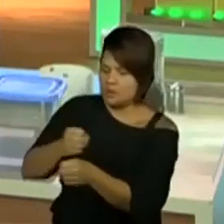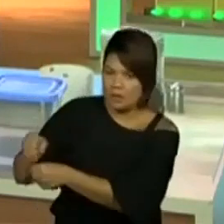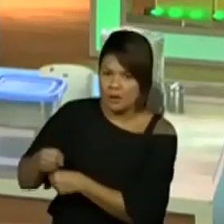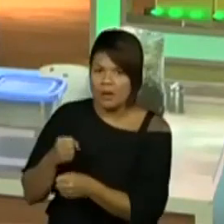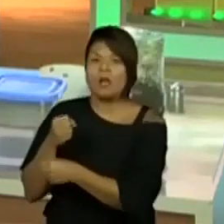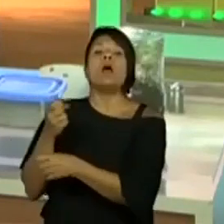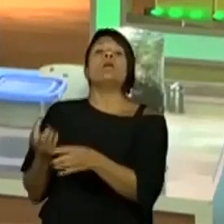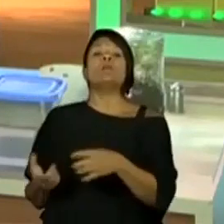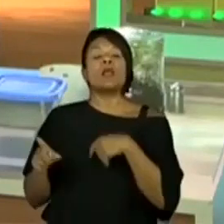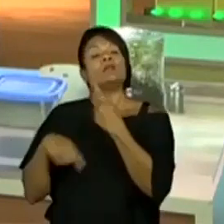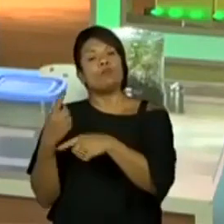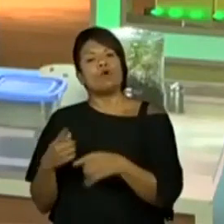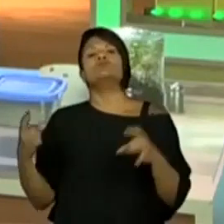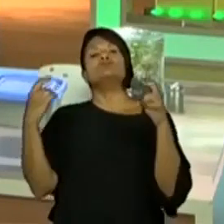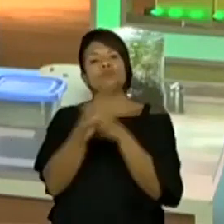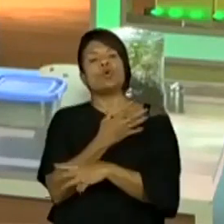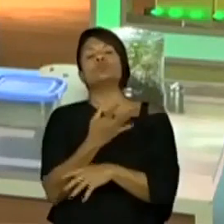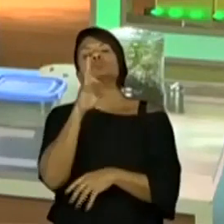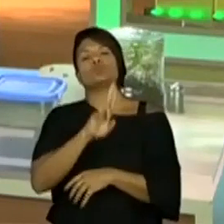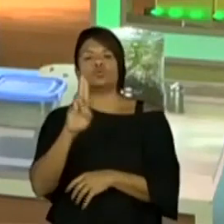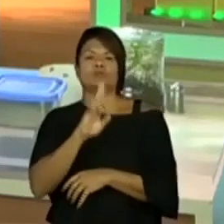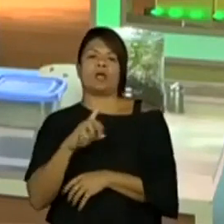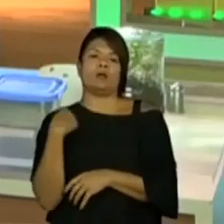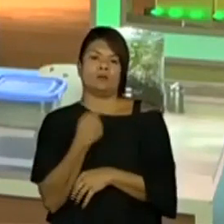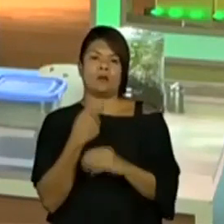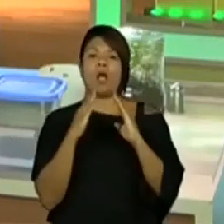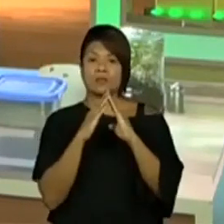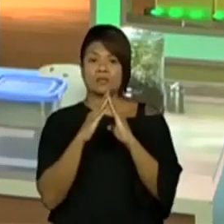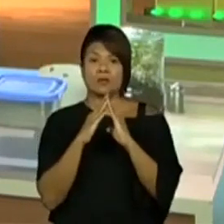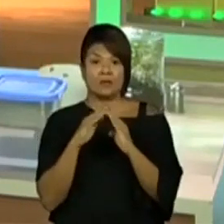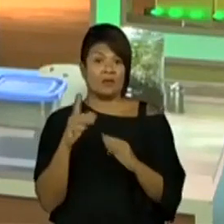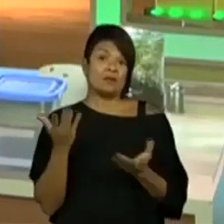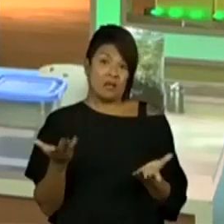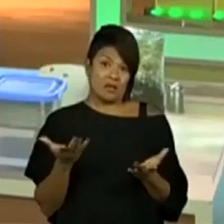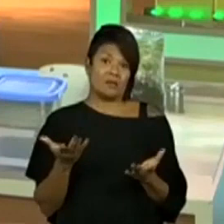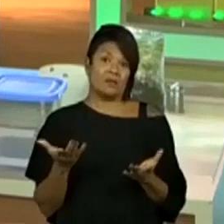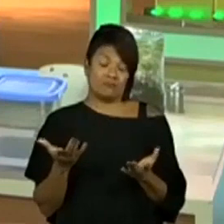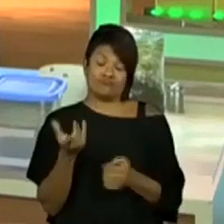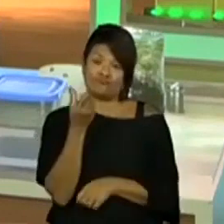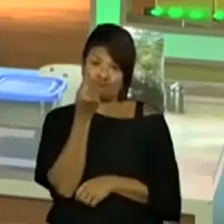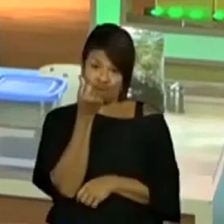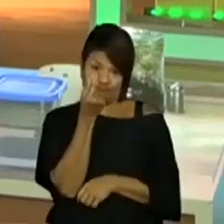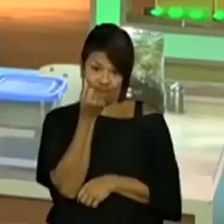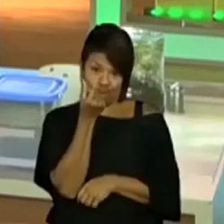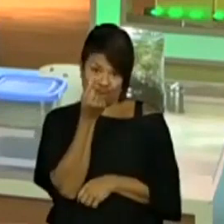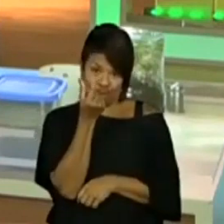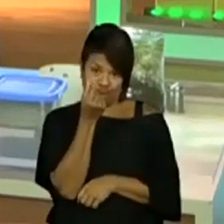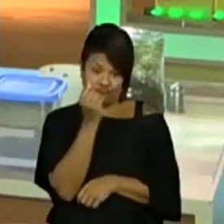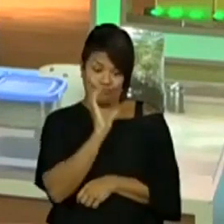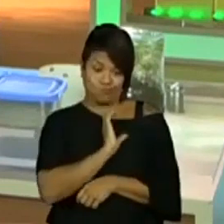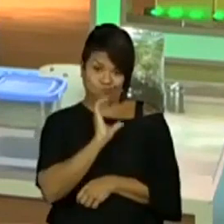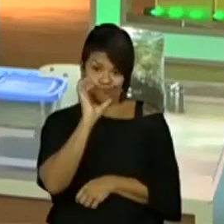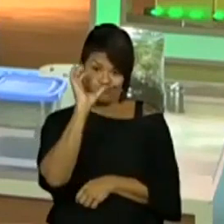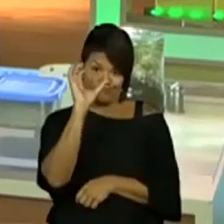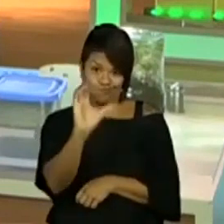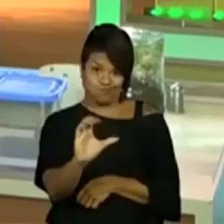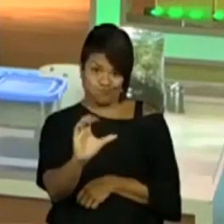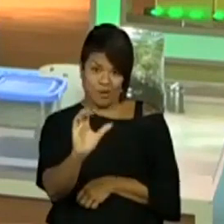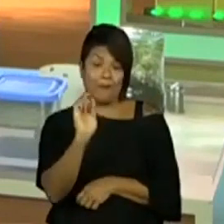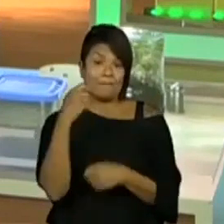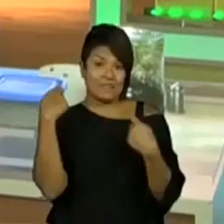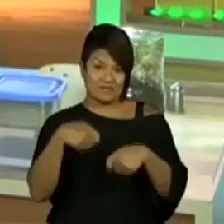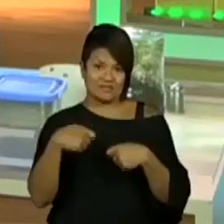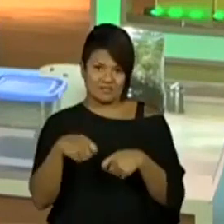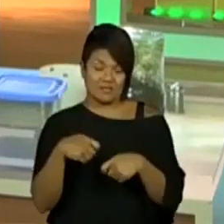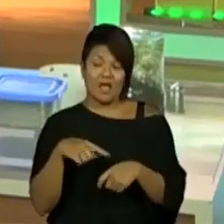adequado para o nosso consumo. E isso custa dinheiro. E é por isso que nós hoje precisamos